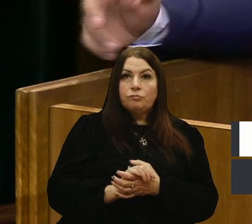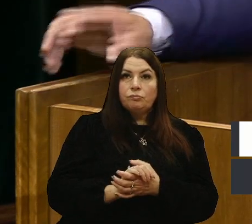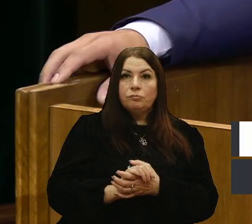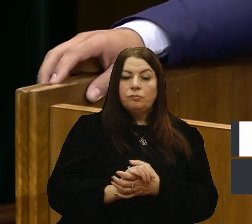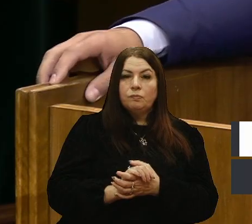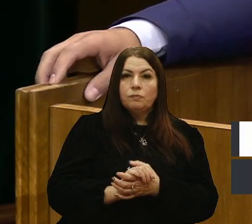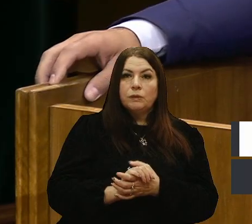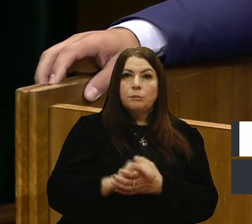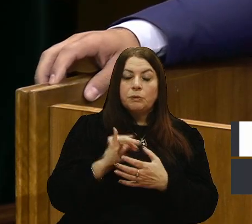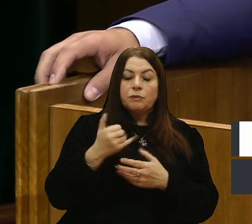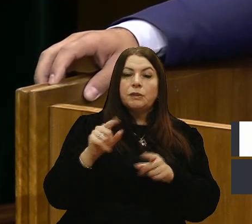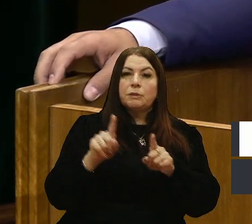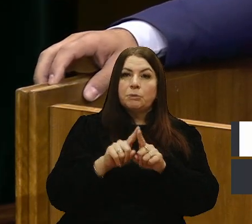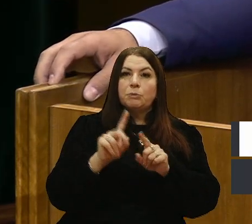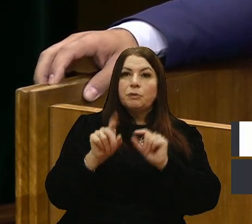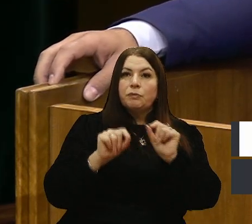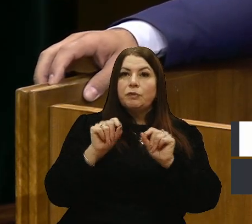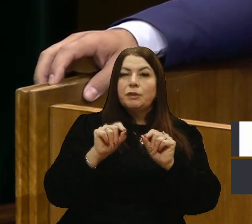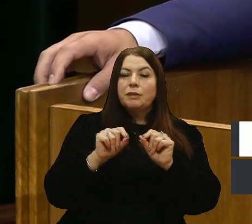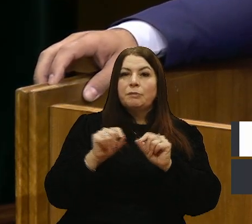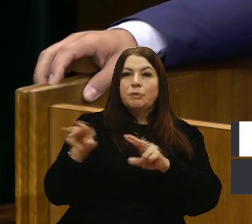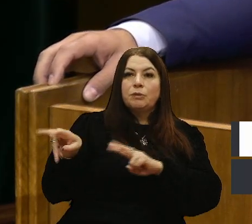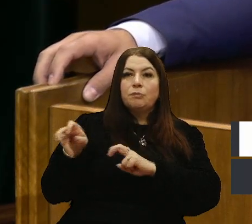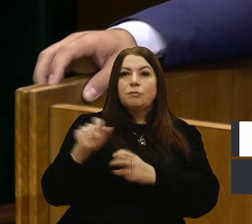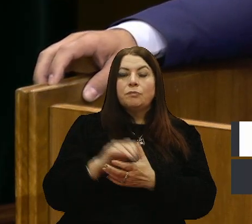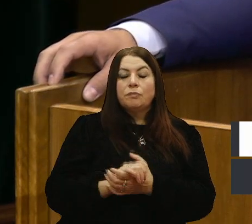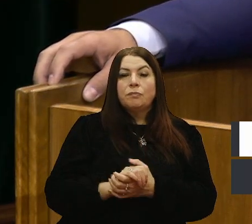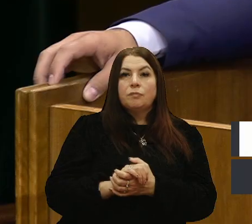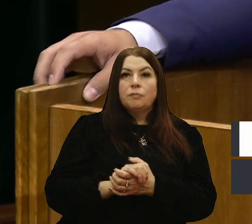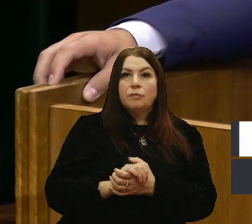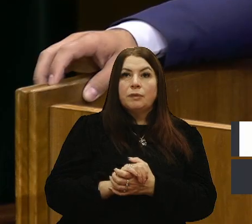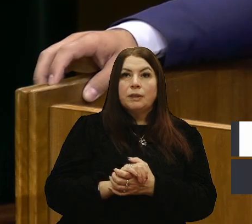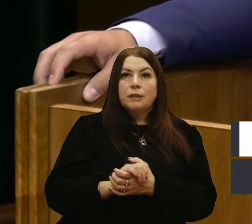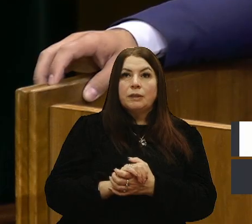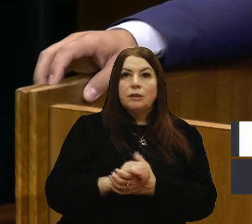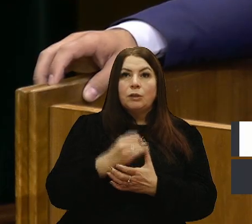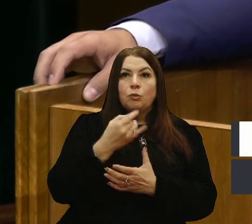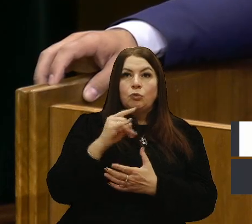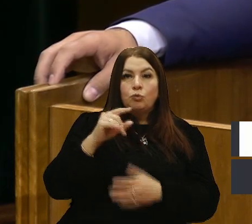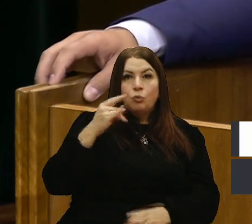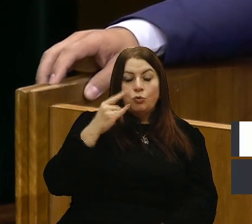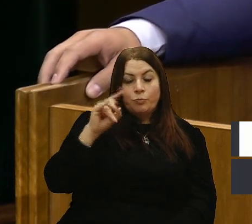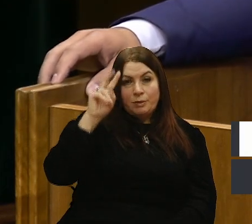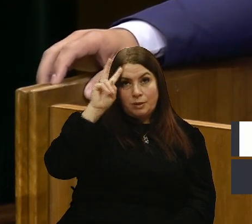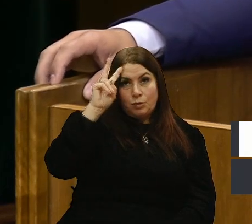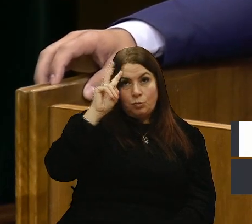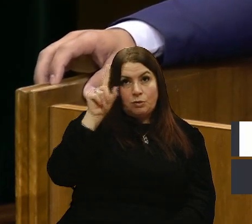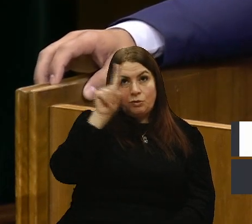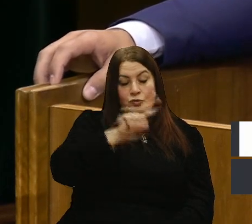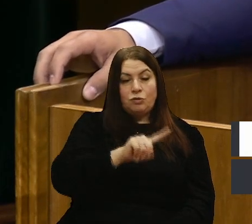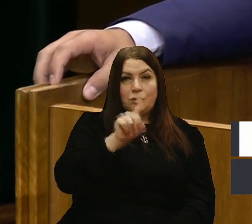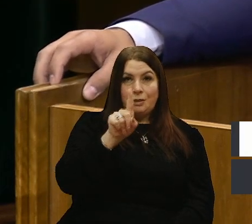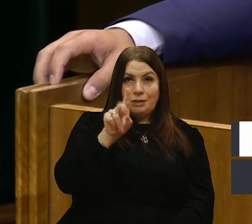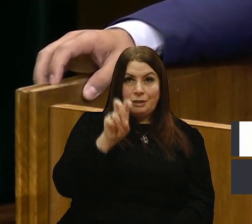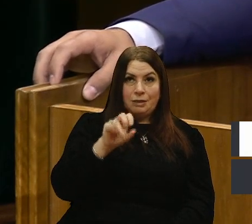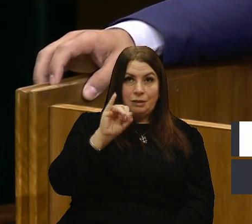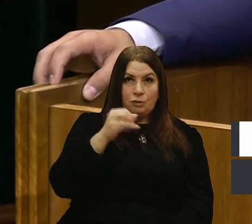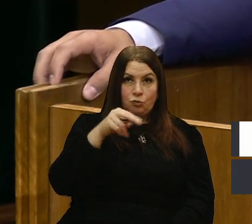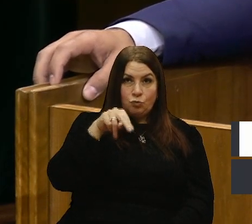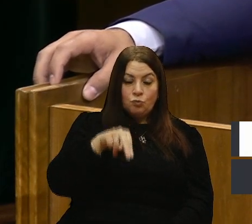Também quero aproveitar e falar mais um pouquinho sobre agricultura. Na última segunda-feira, dia 15 de